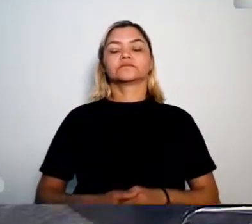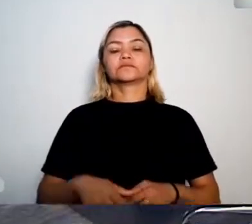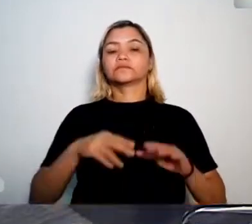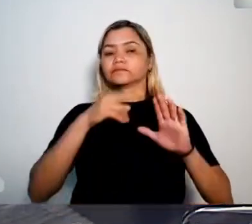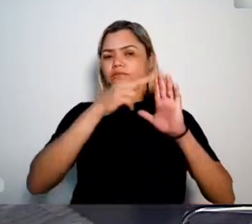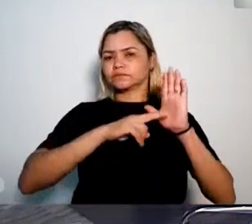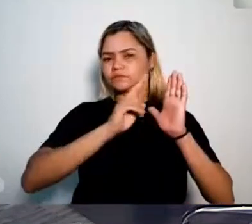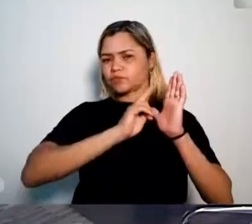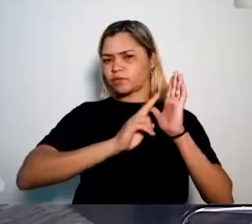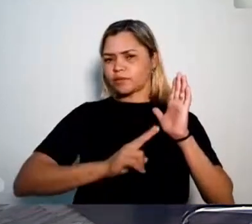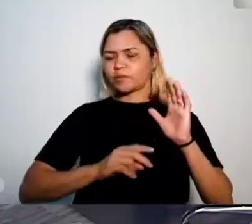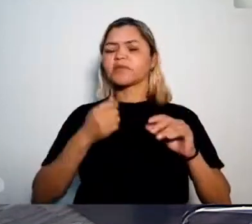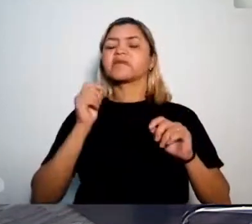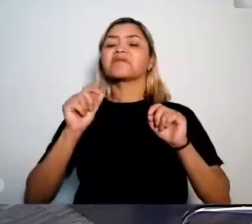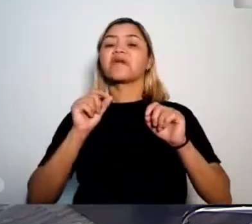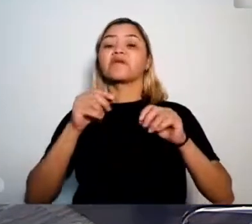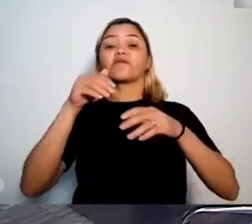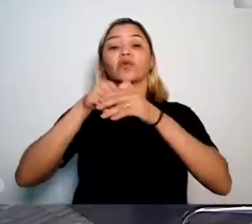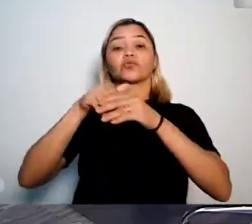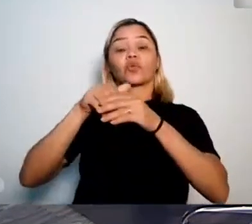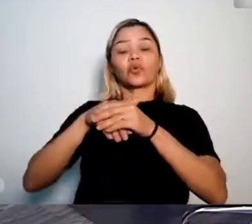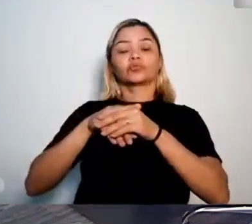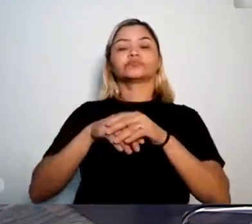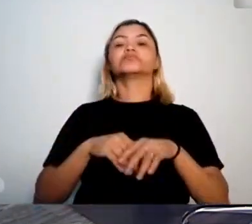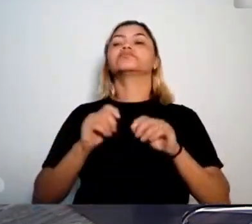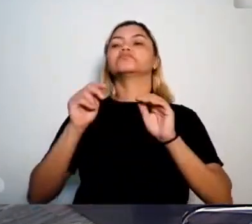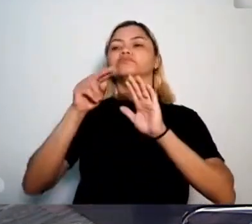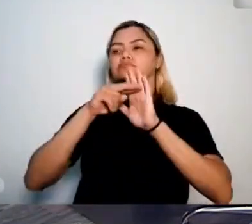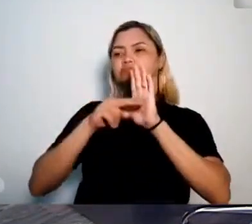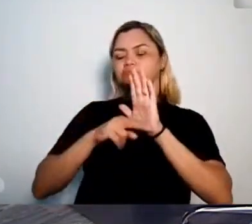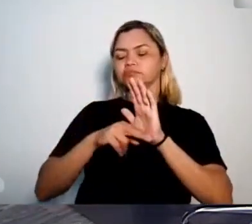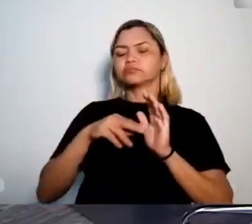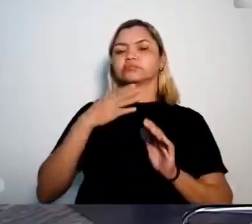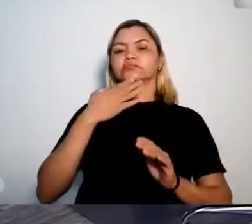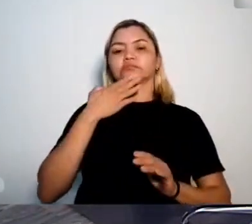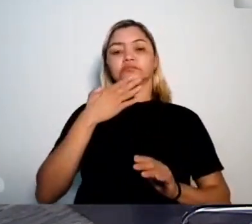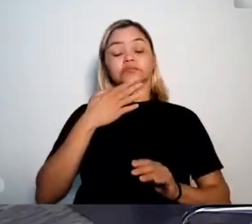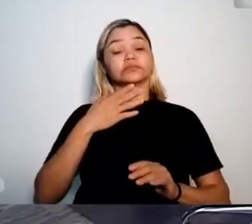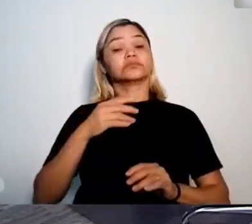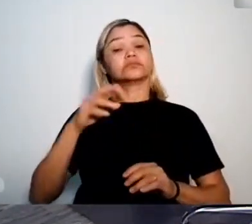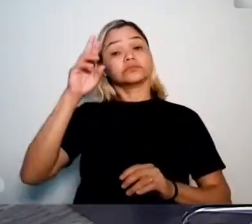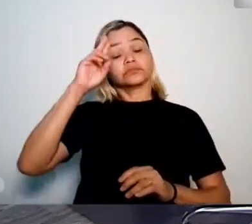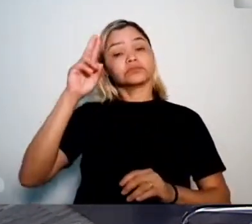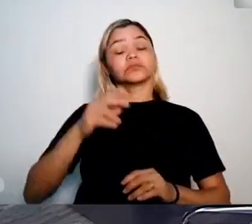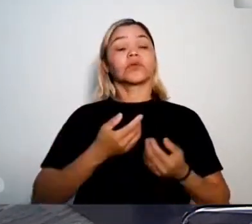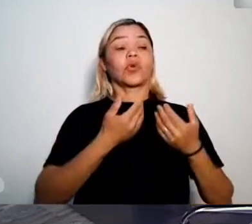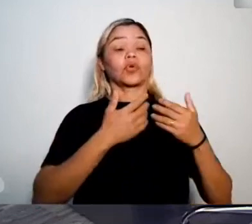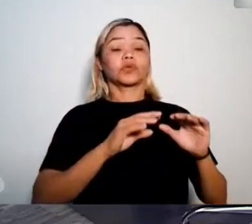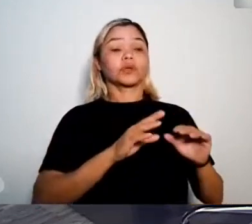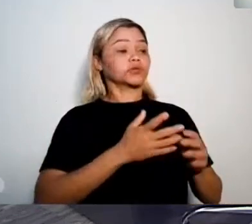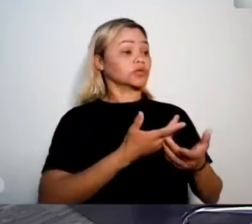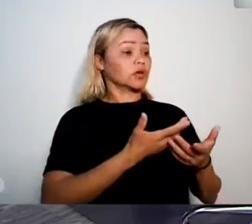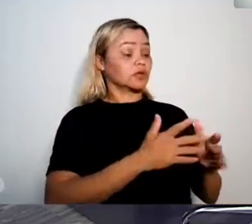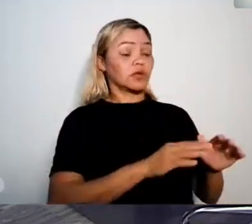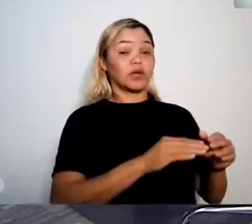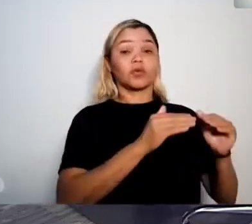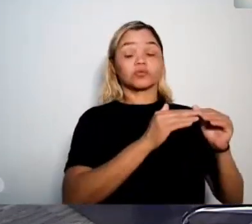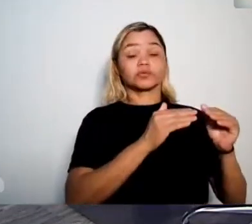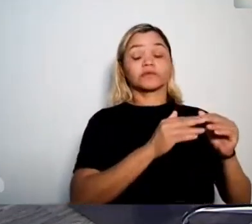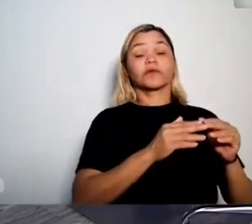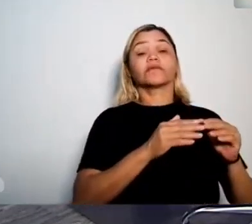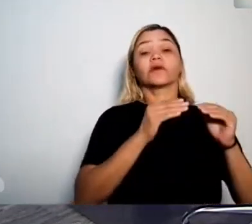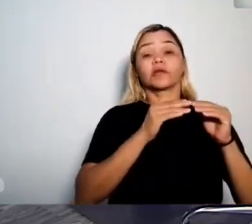É regimental o pedido de Vossa Excelência. Quem for contrário, destaque, diga não. Quem for favorável, diga sim.